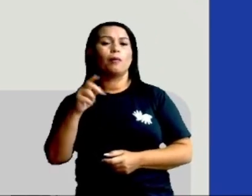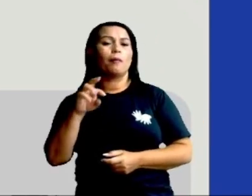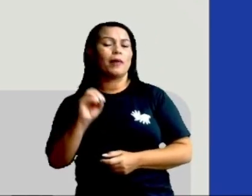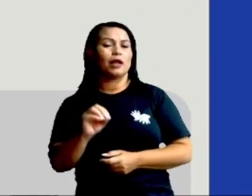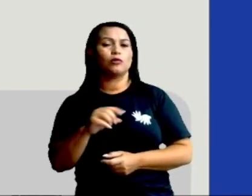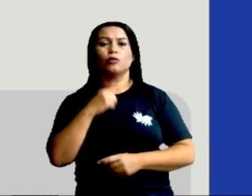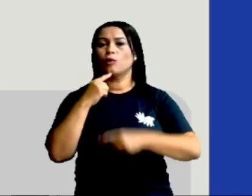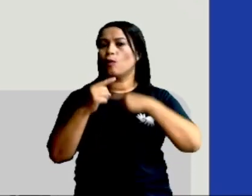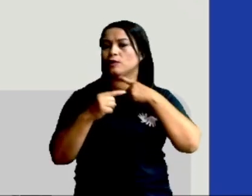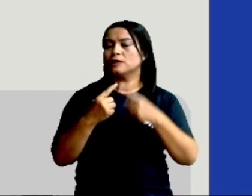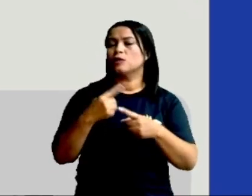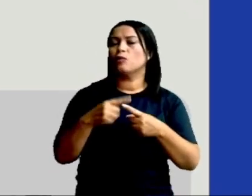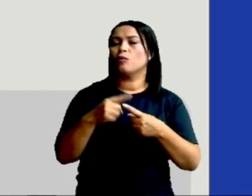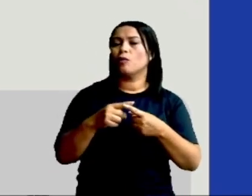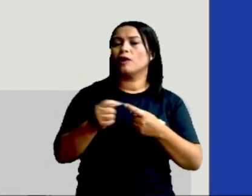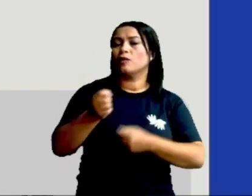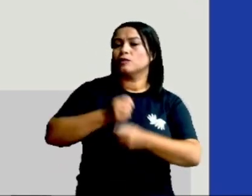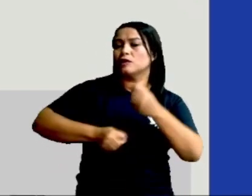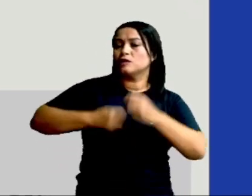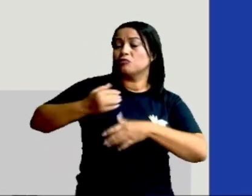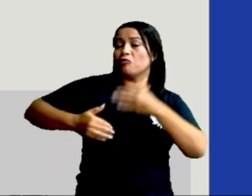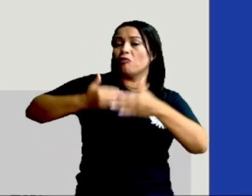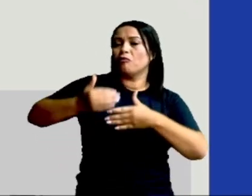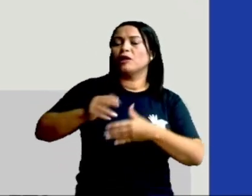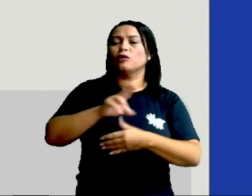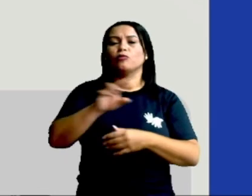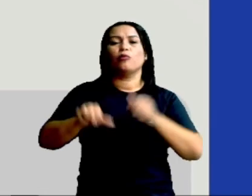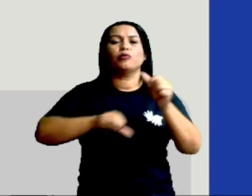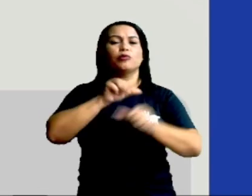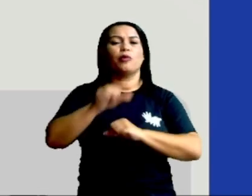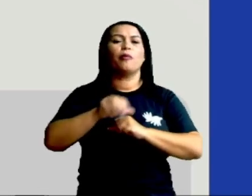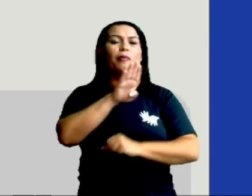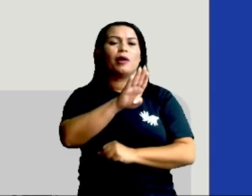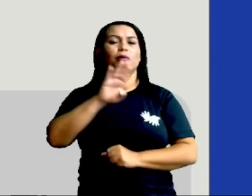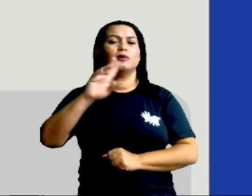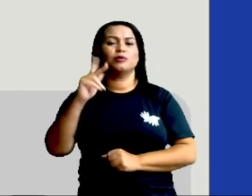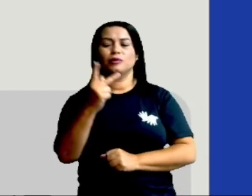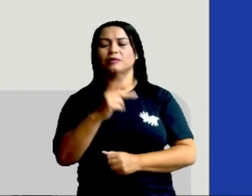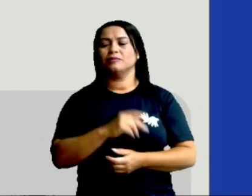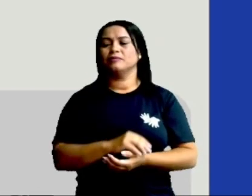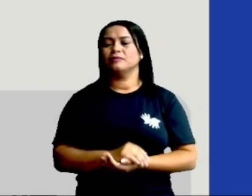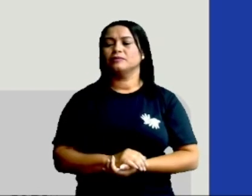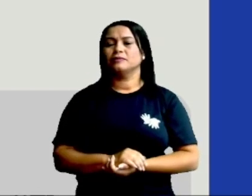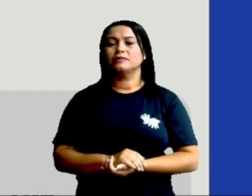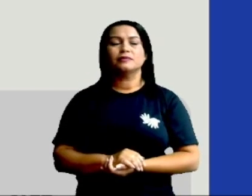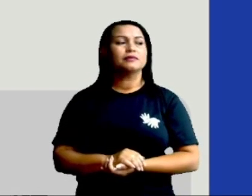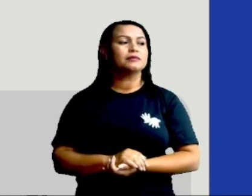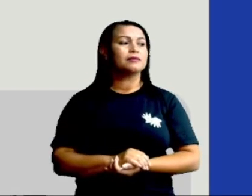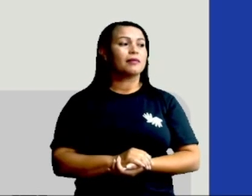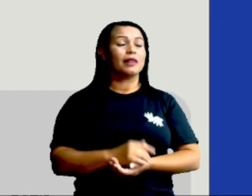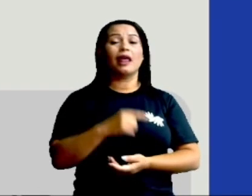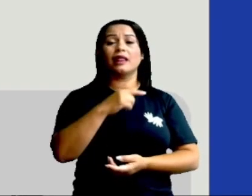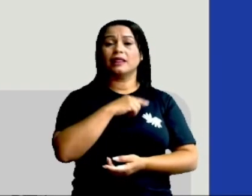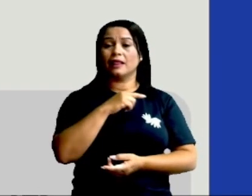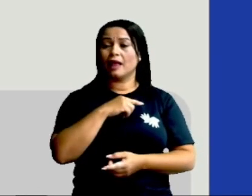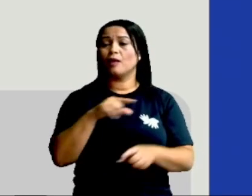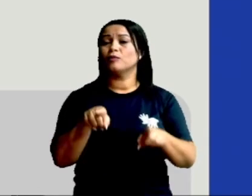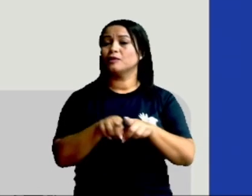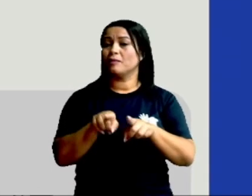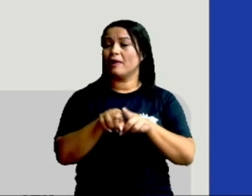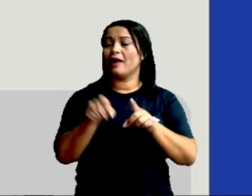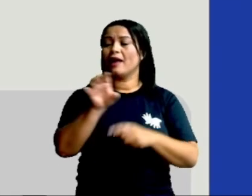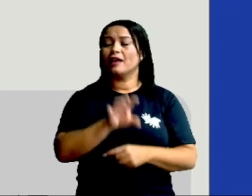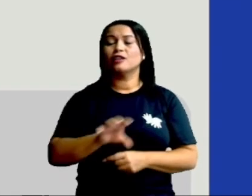questão Econômica tá o desenvolvimento Então passou a ser Belo Horizonte sobre a região